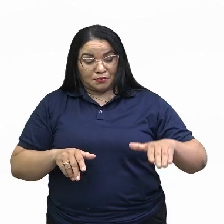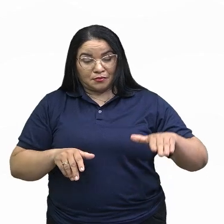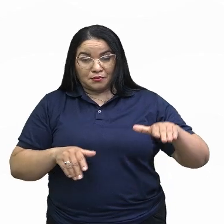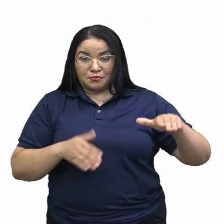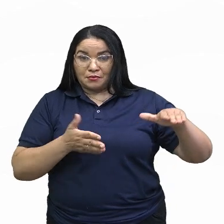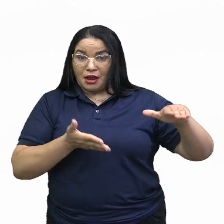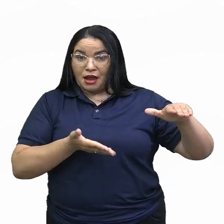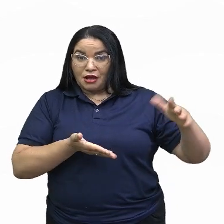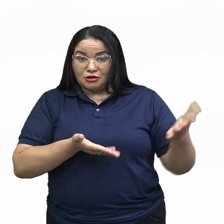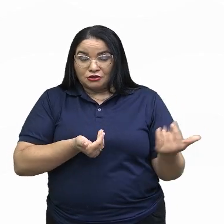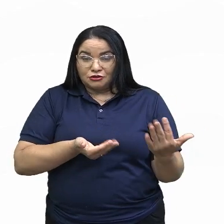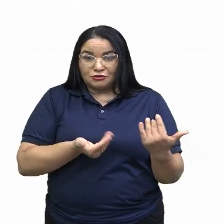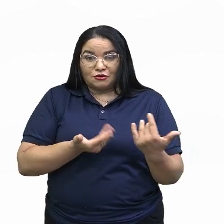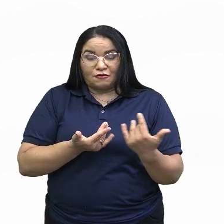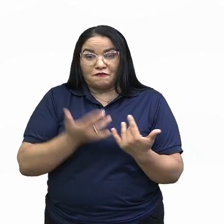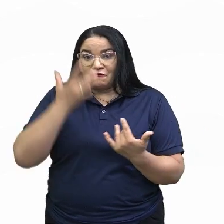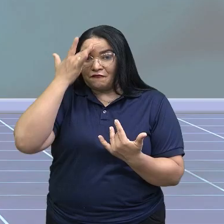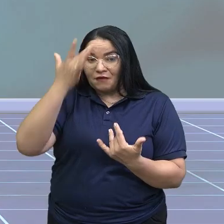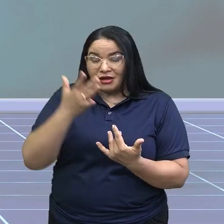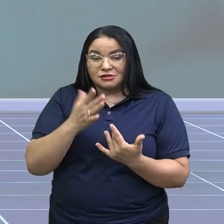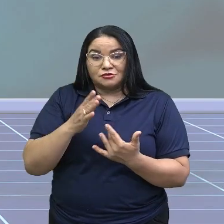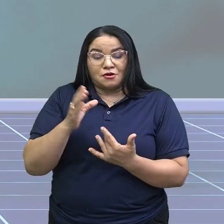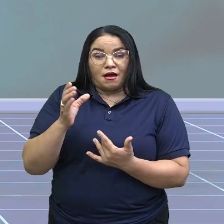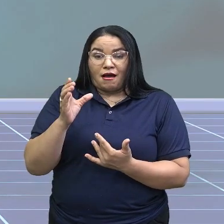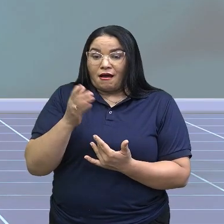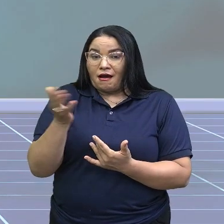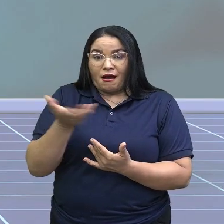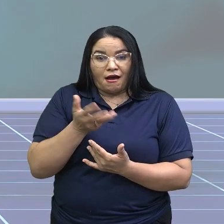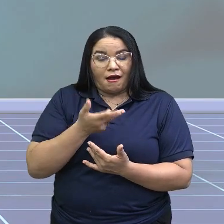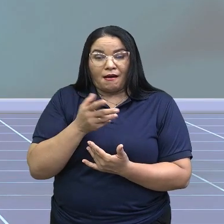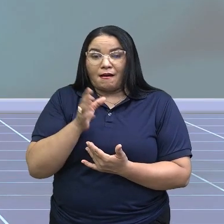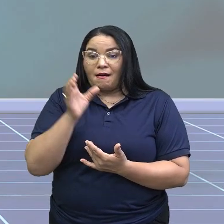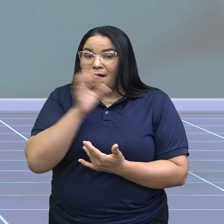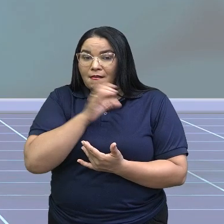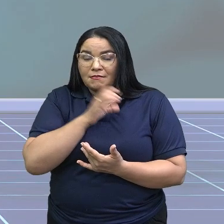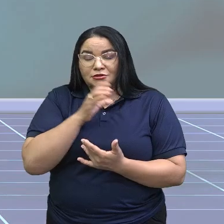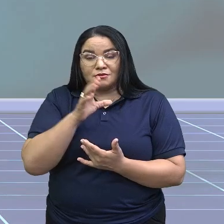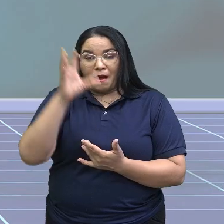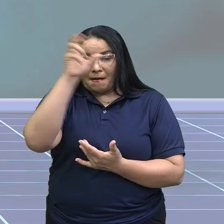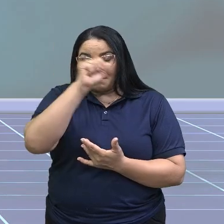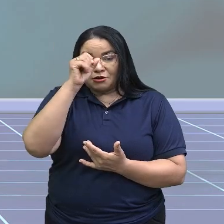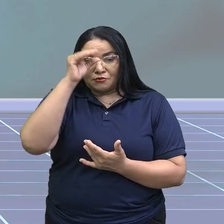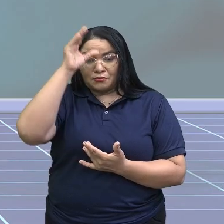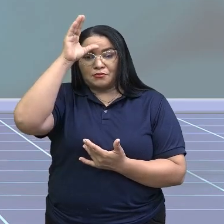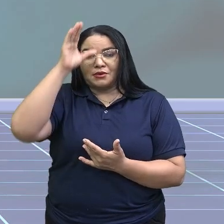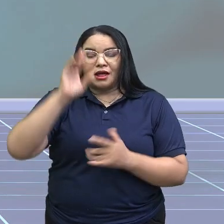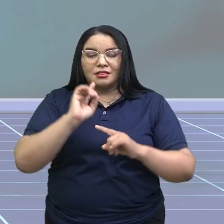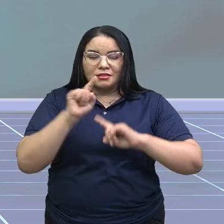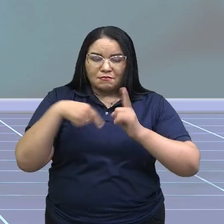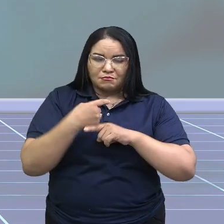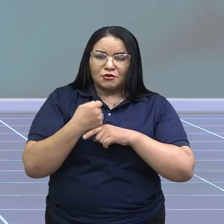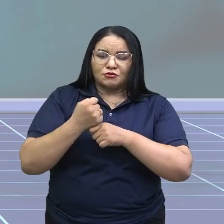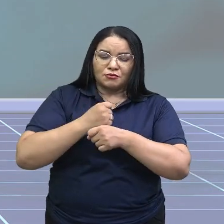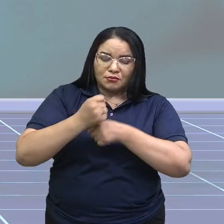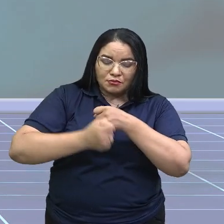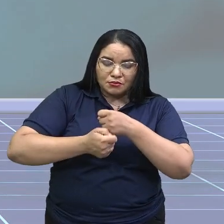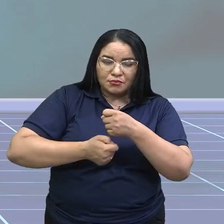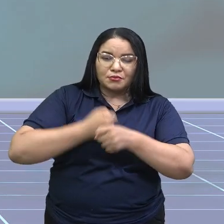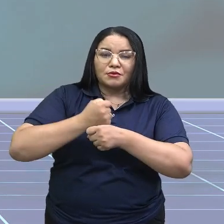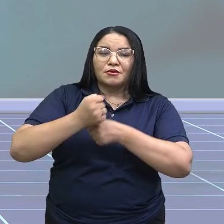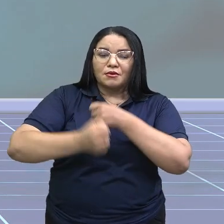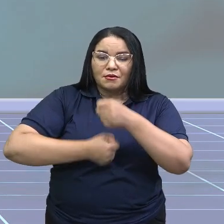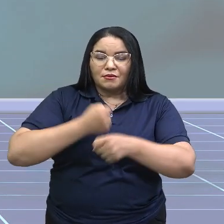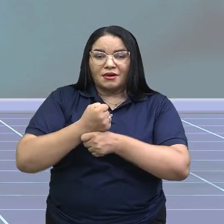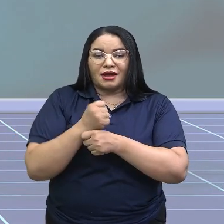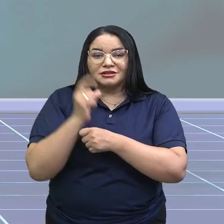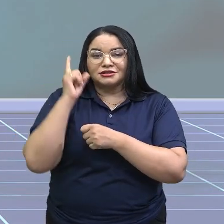que a gente aprende tudo com mais facilidade, né, a gente percebe que no decorrer do tempo ocorre sim uma maior dificuldade de aprendizagem,